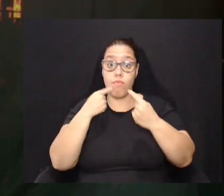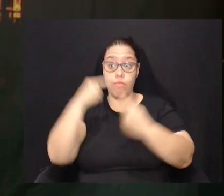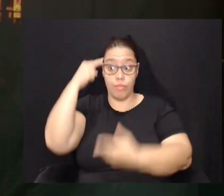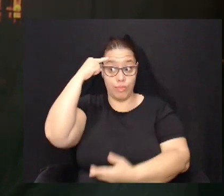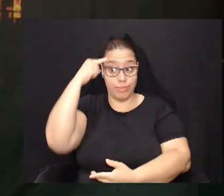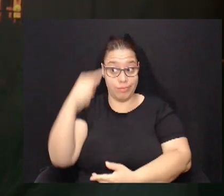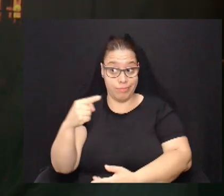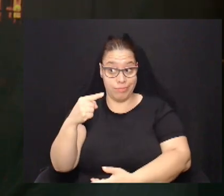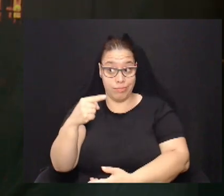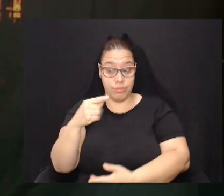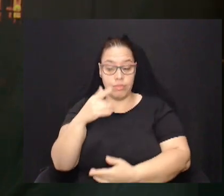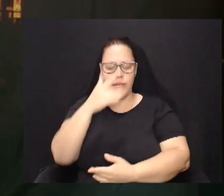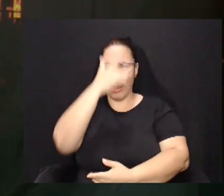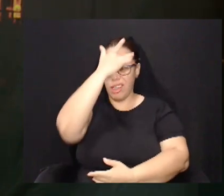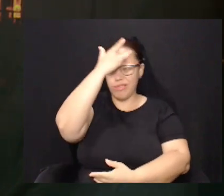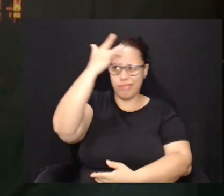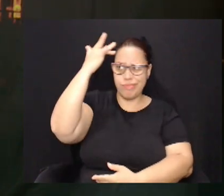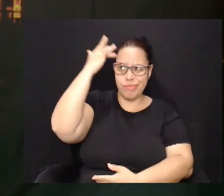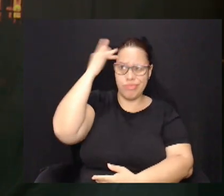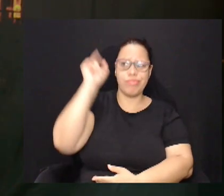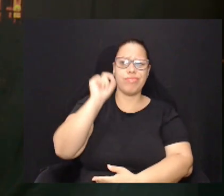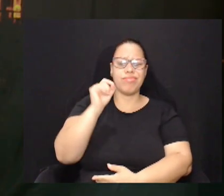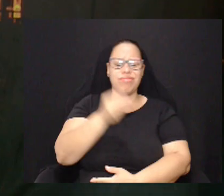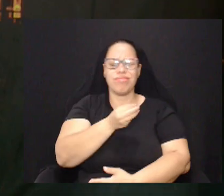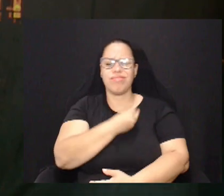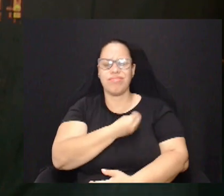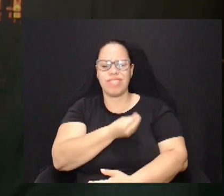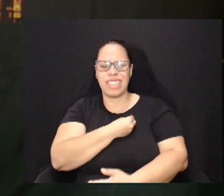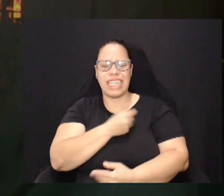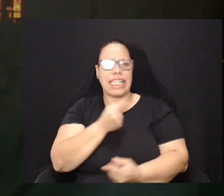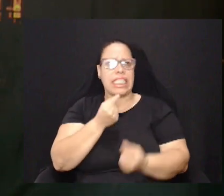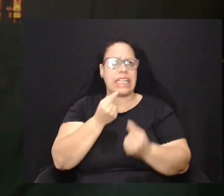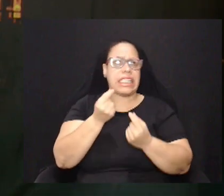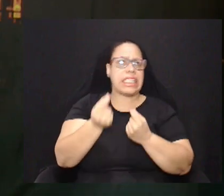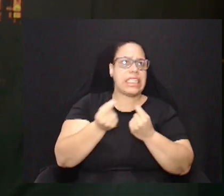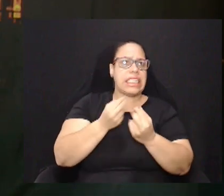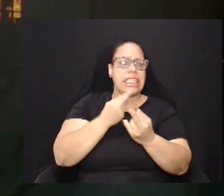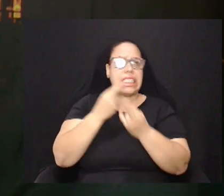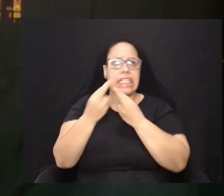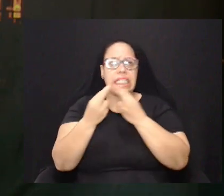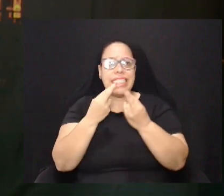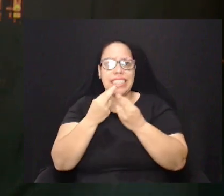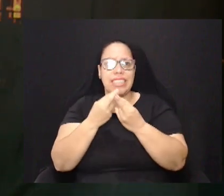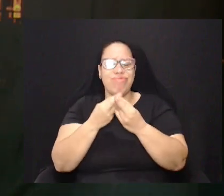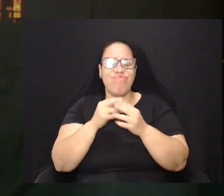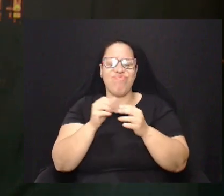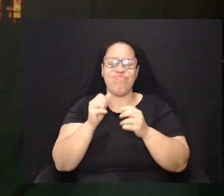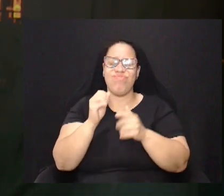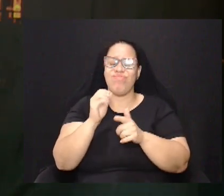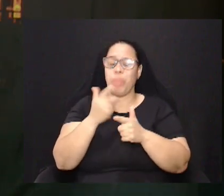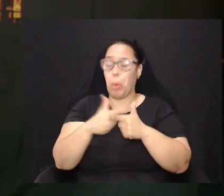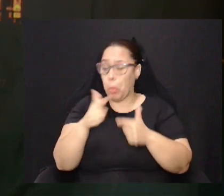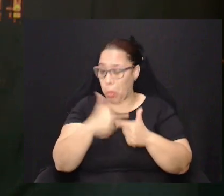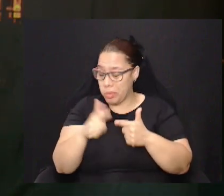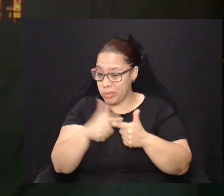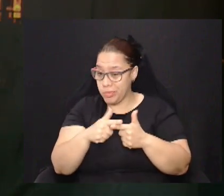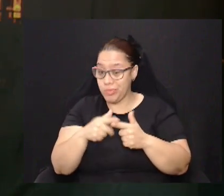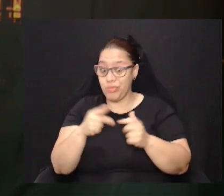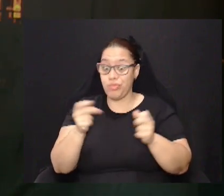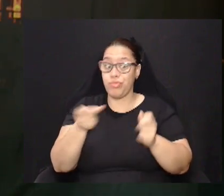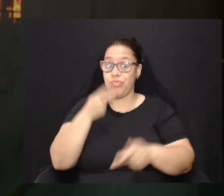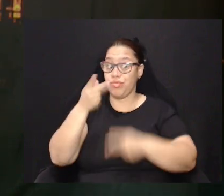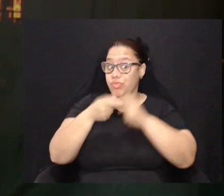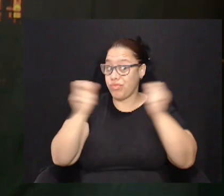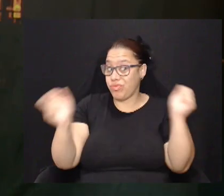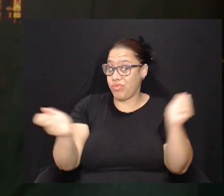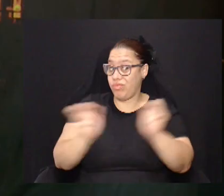saúde emocional de quem vive aquele dilema de um relacionamento em crise. Nós vamos falar sobre os sinais de